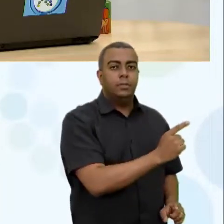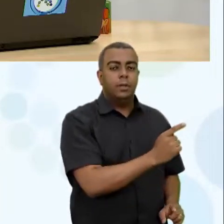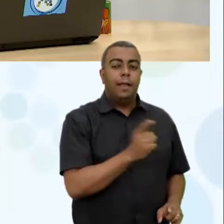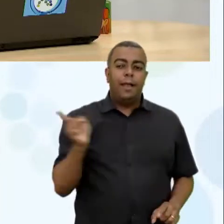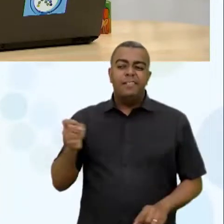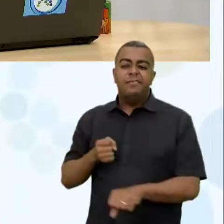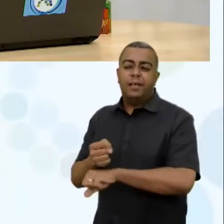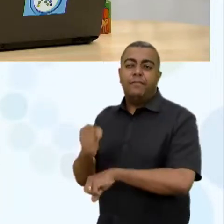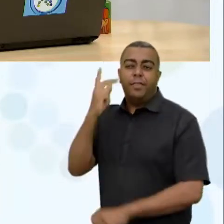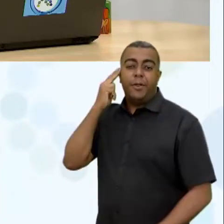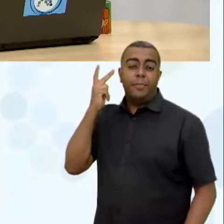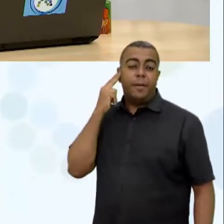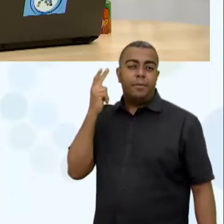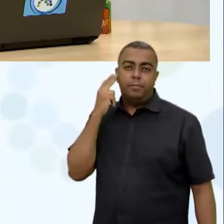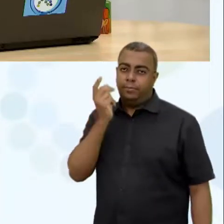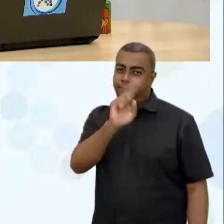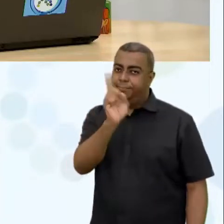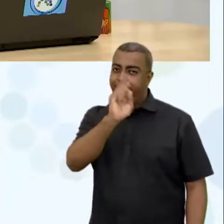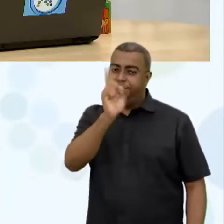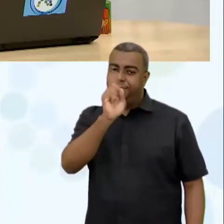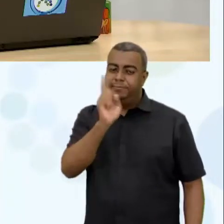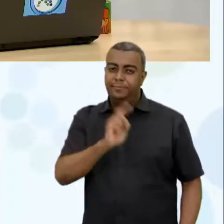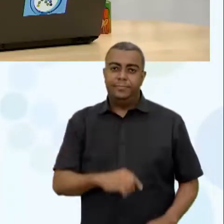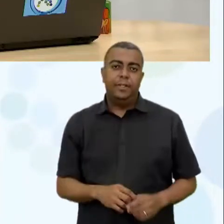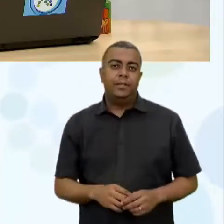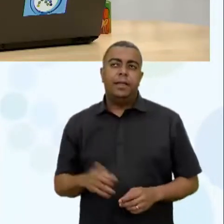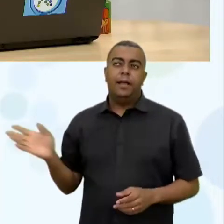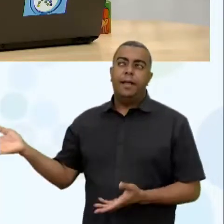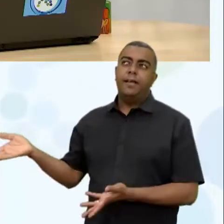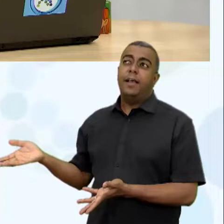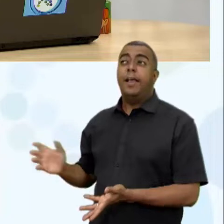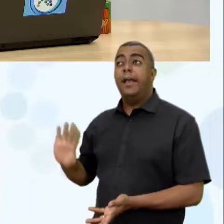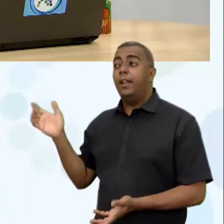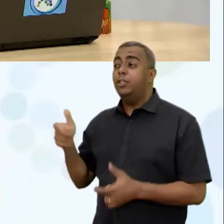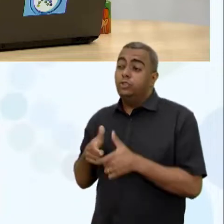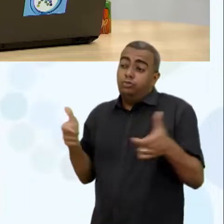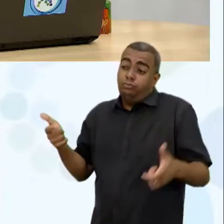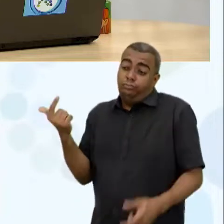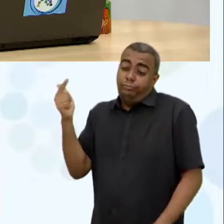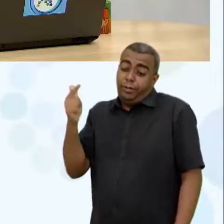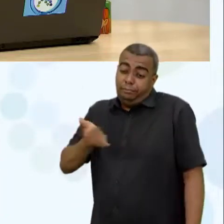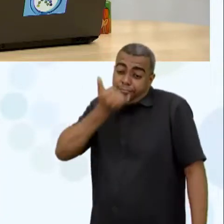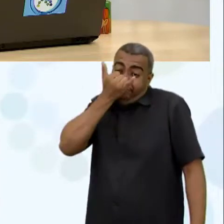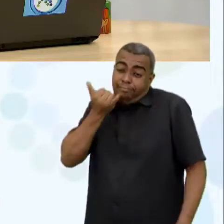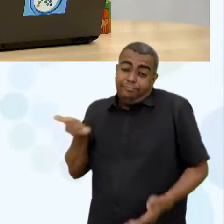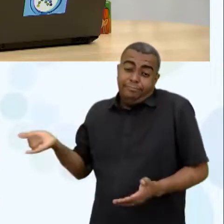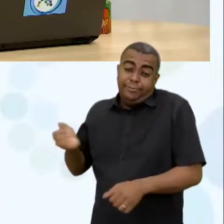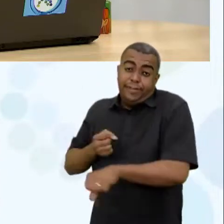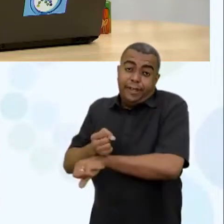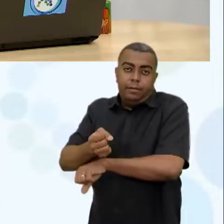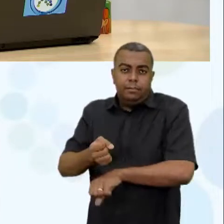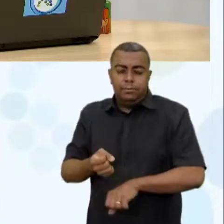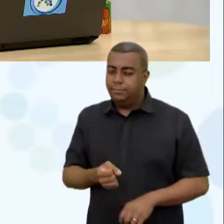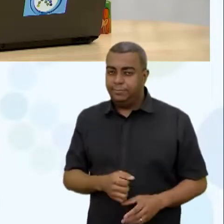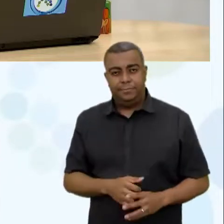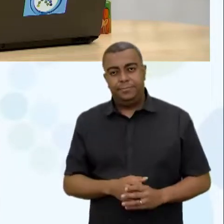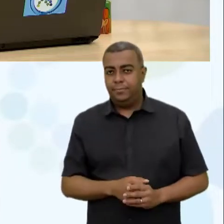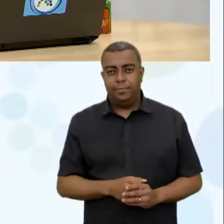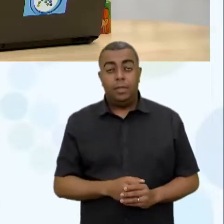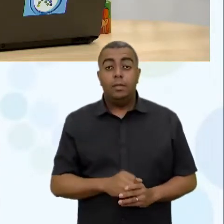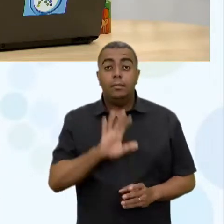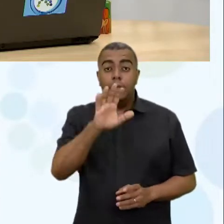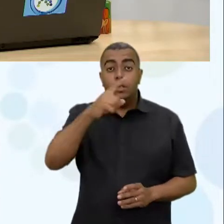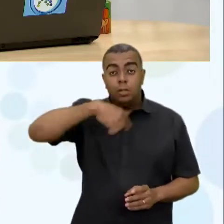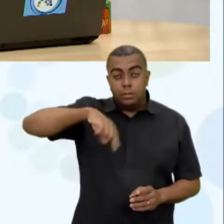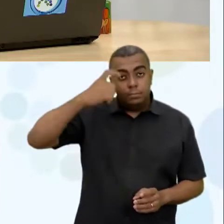naturalmente. É natural, Ninguém é culpado de nada, foi o mundo que trouxe a má sorte, né? Essa coisa. Então, são formas de se